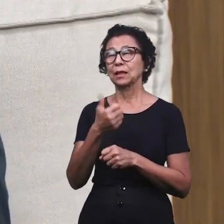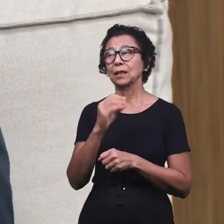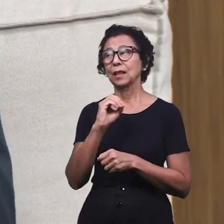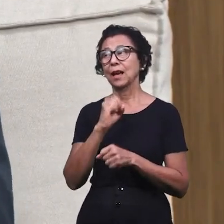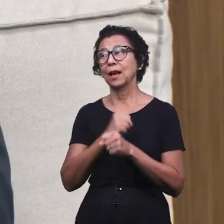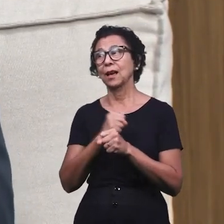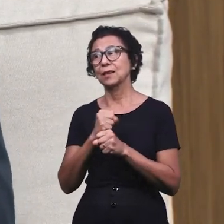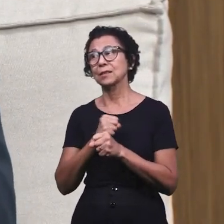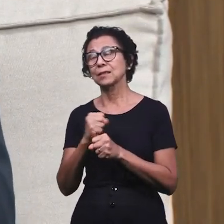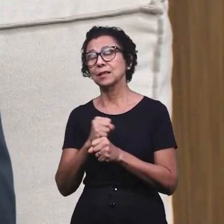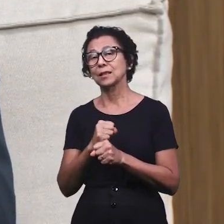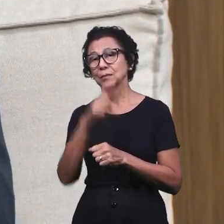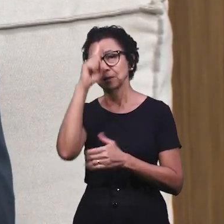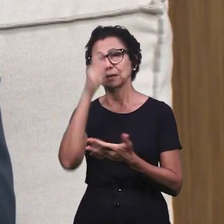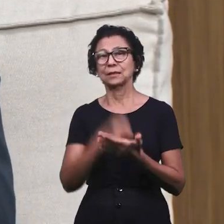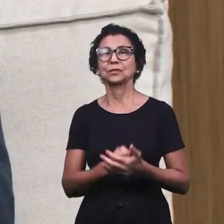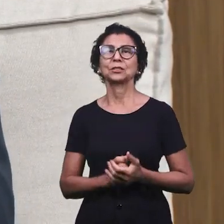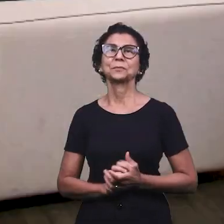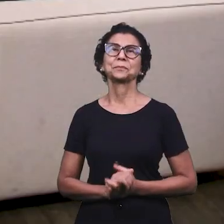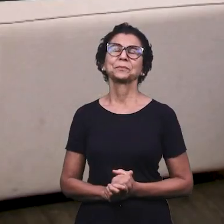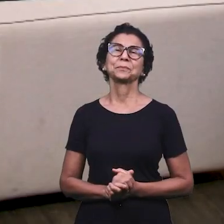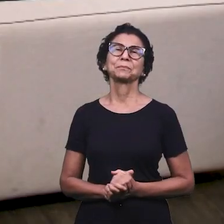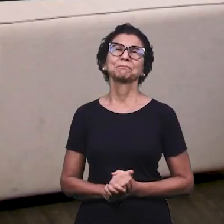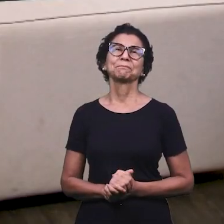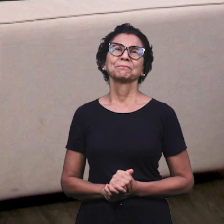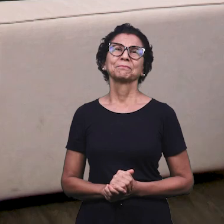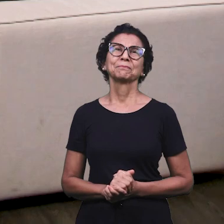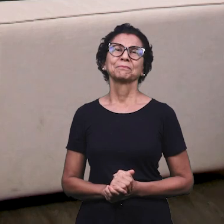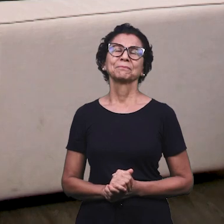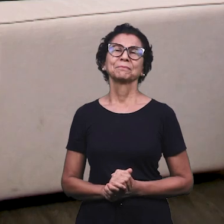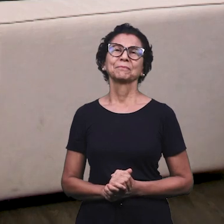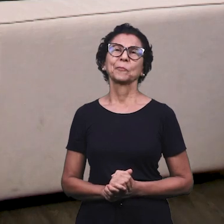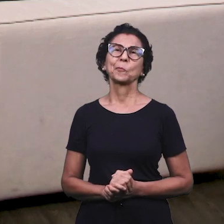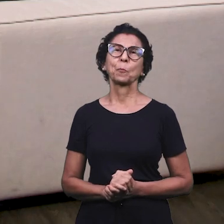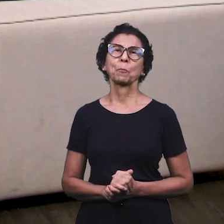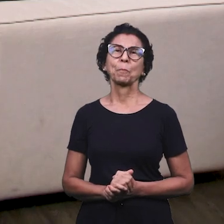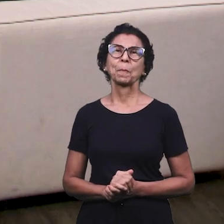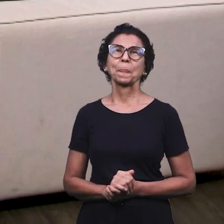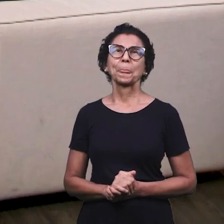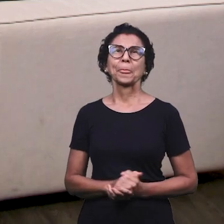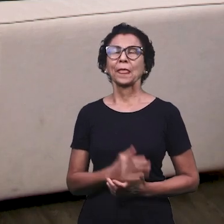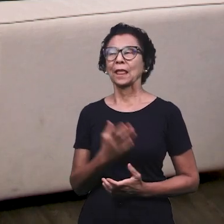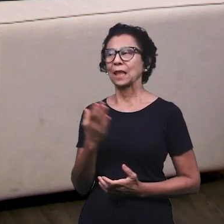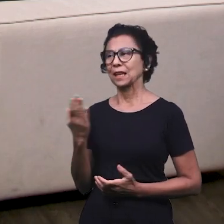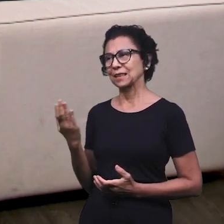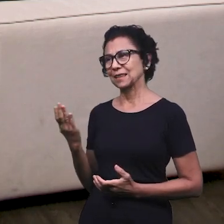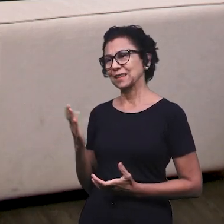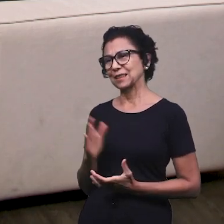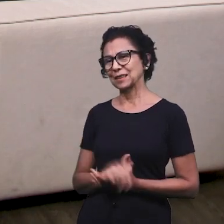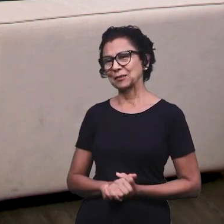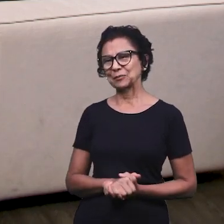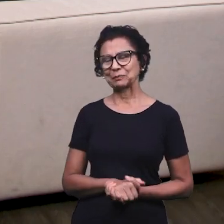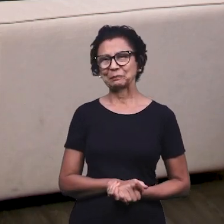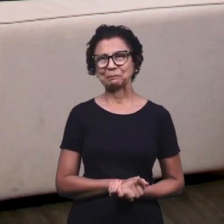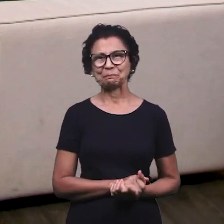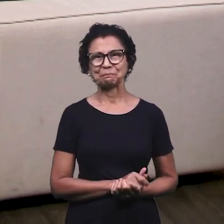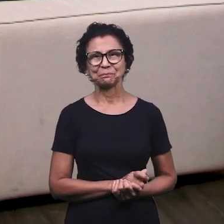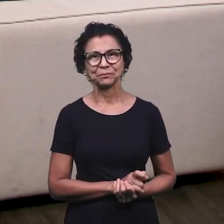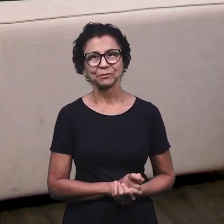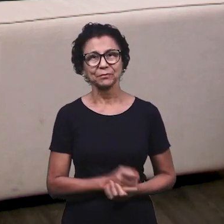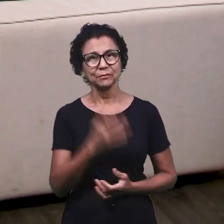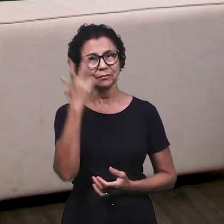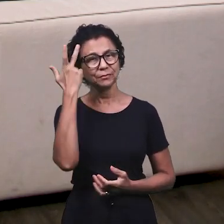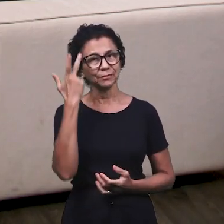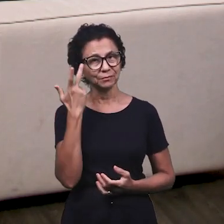ele aproveitou. Então, comece logo. Muito bem. Bruno, Daniel, normalmente a cada